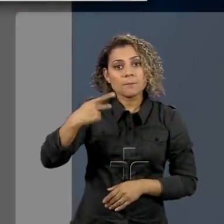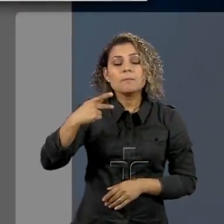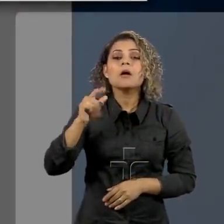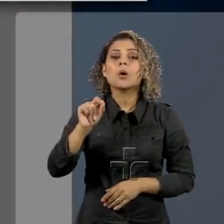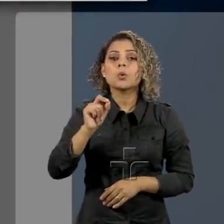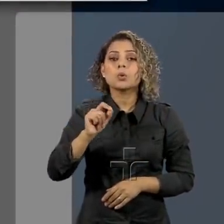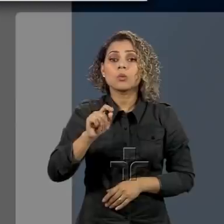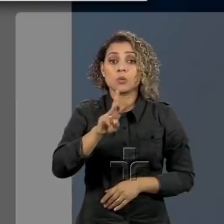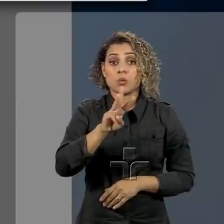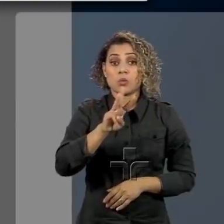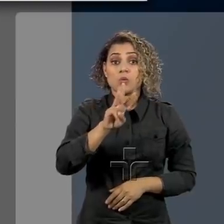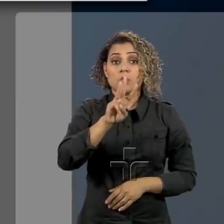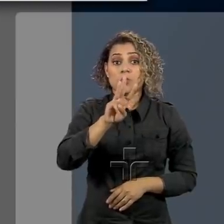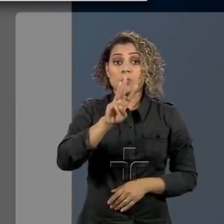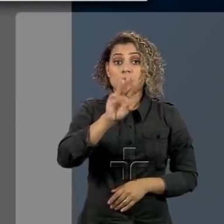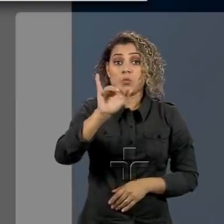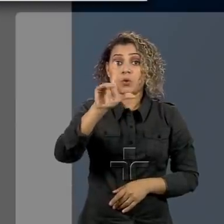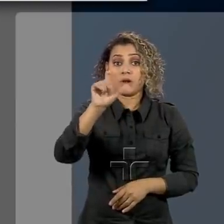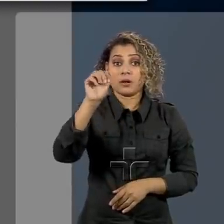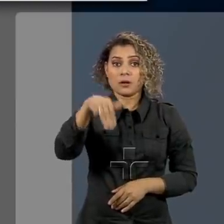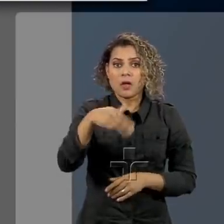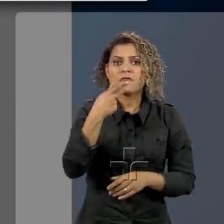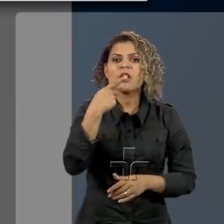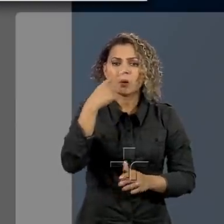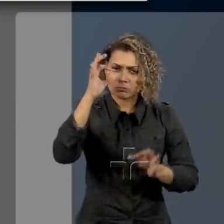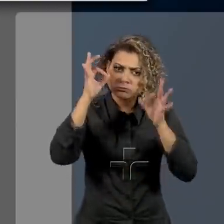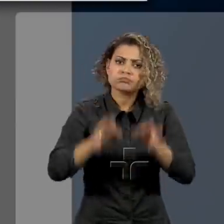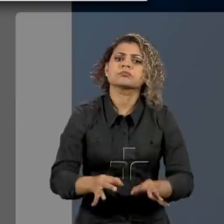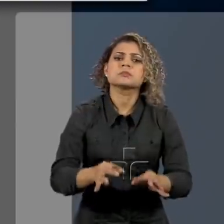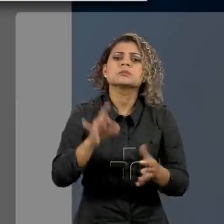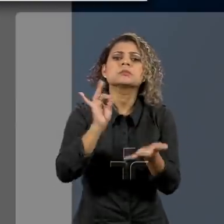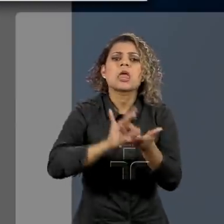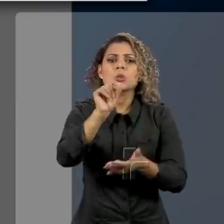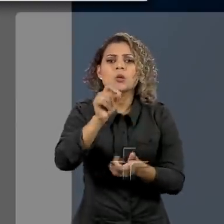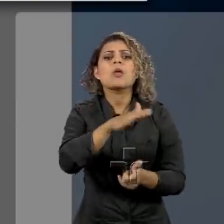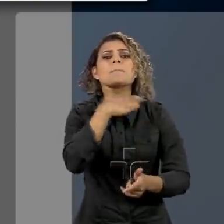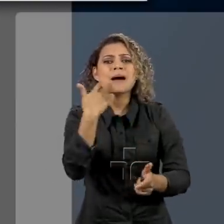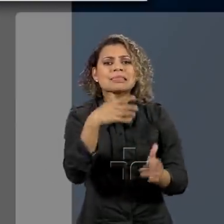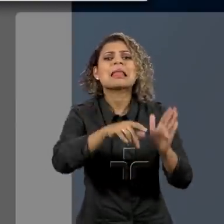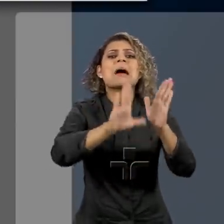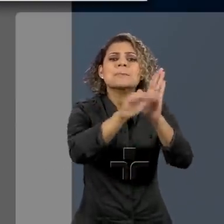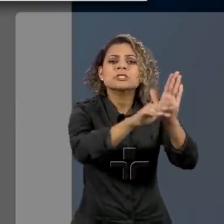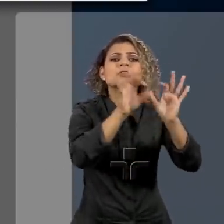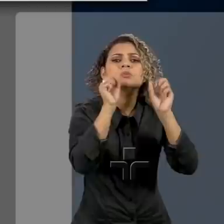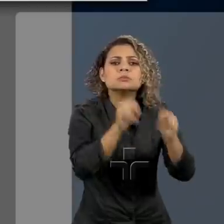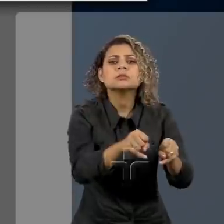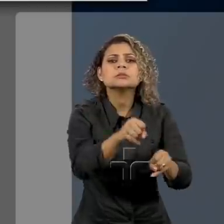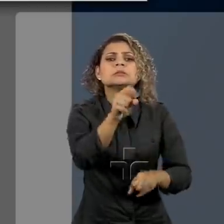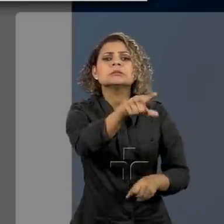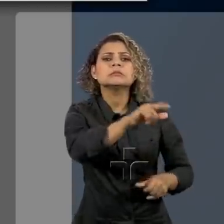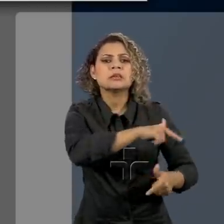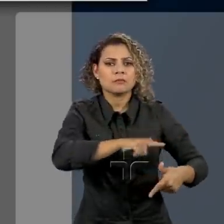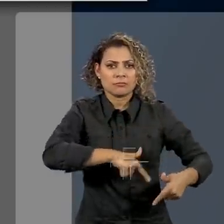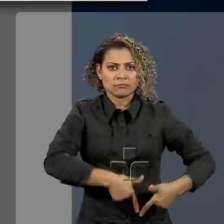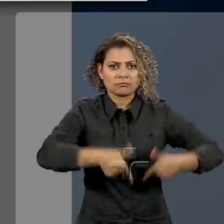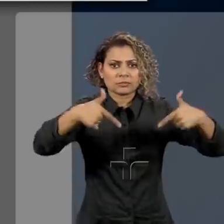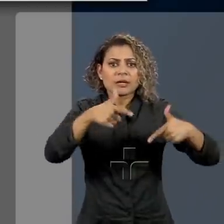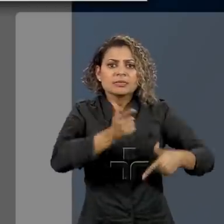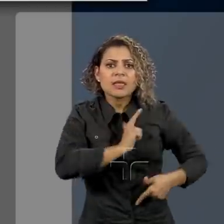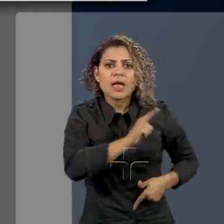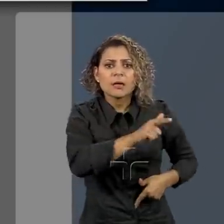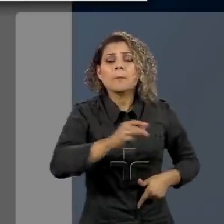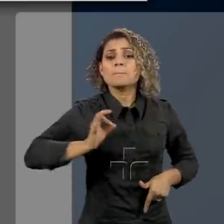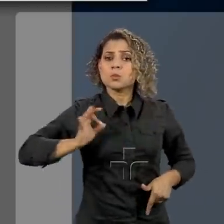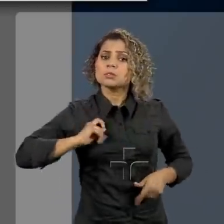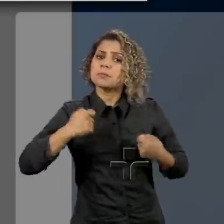Witzel, do PSC, afirmou que o correto é matar o bandido que está de fuzil. A polícia vai fazer o